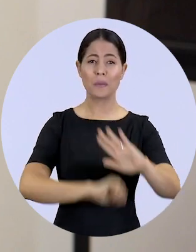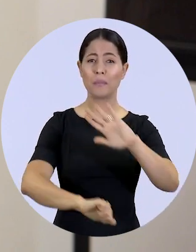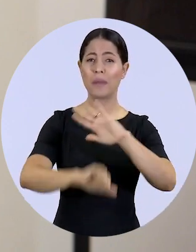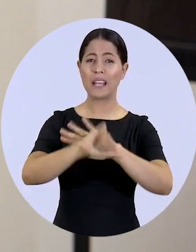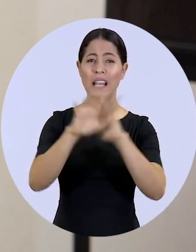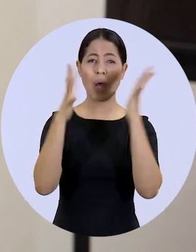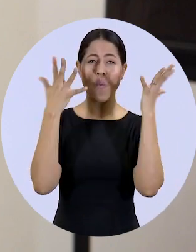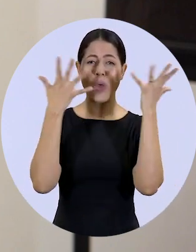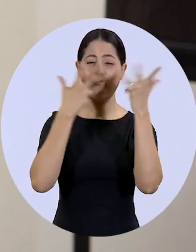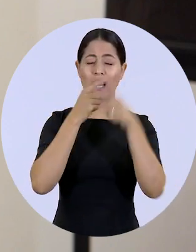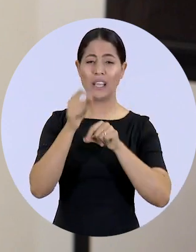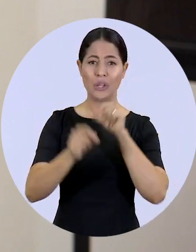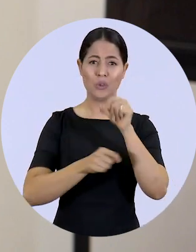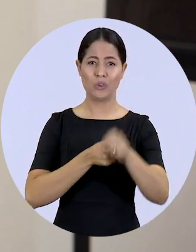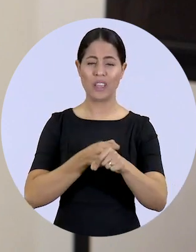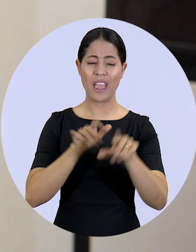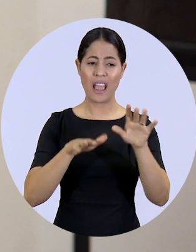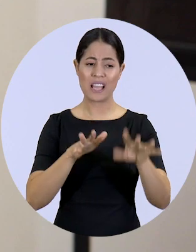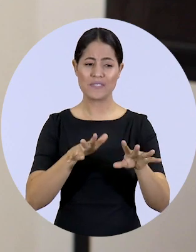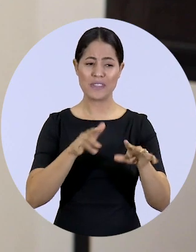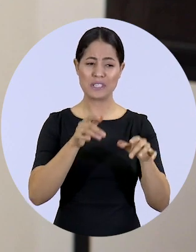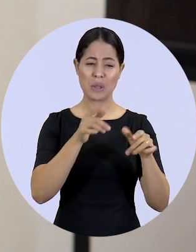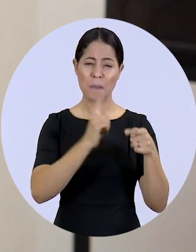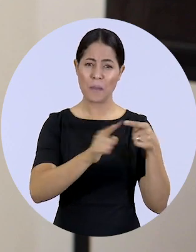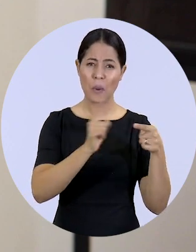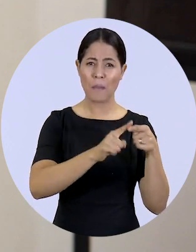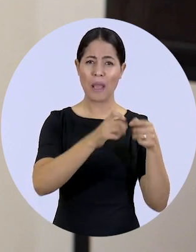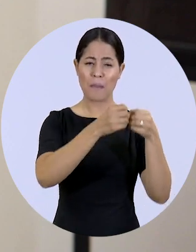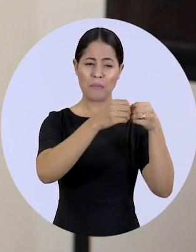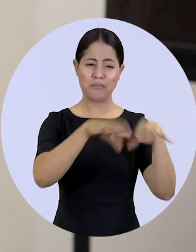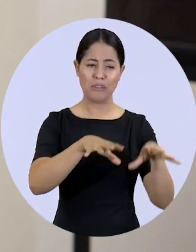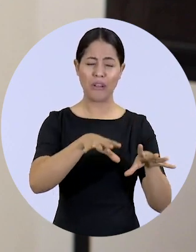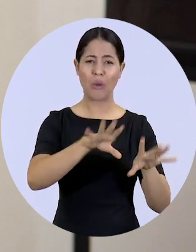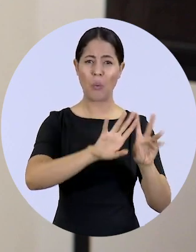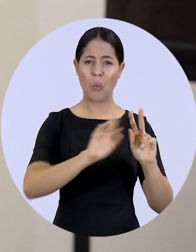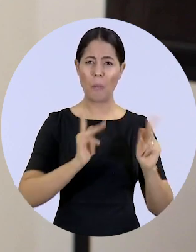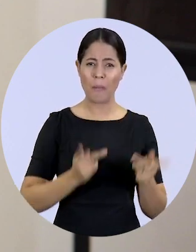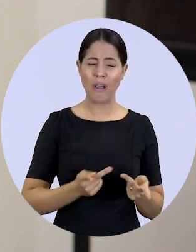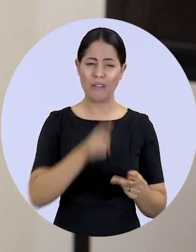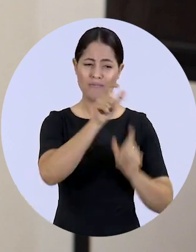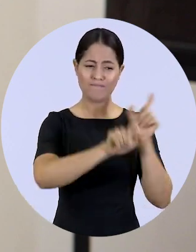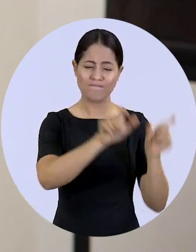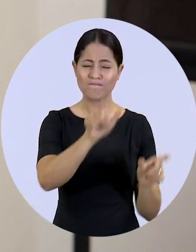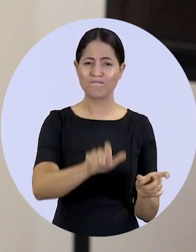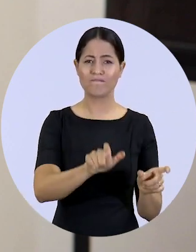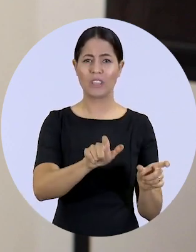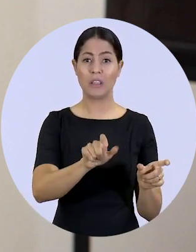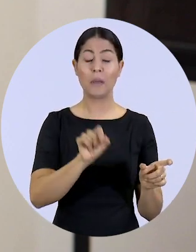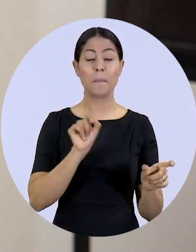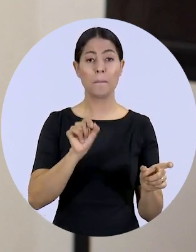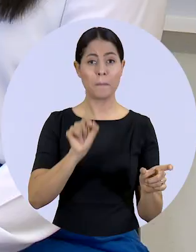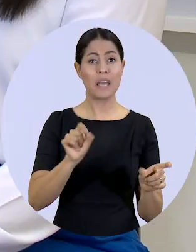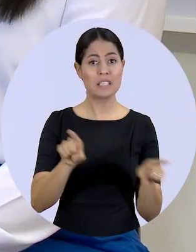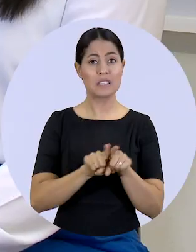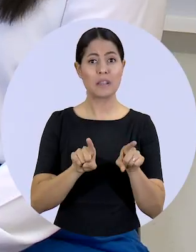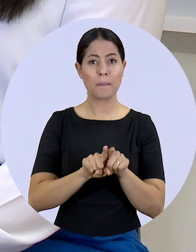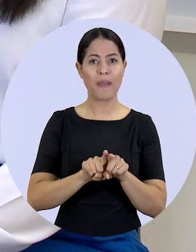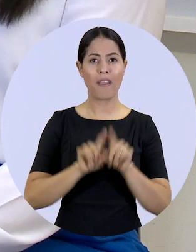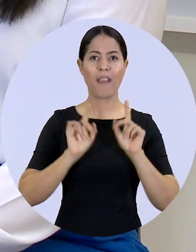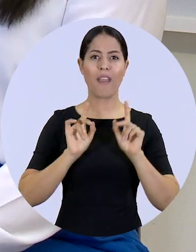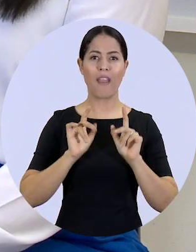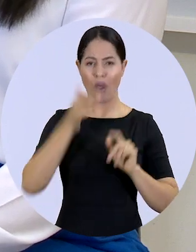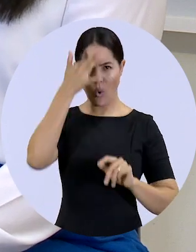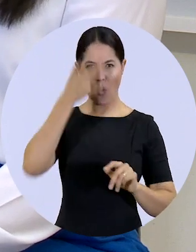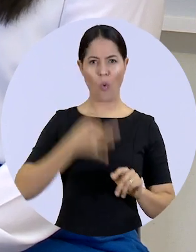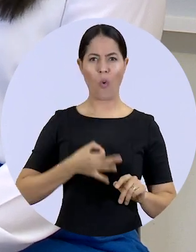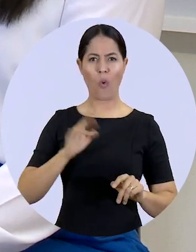é mexer com a tragédia humana, mas também mexer com aquilo que existe de mais caro ao cidadão, que é a honra e a